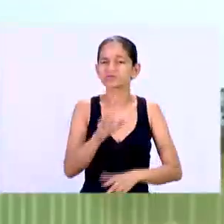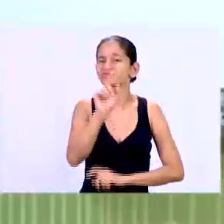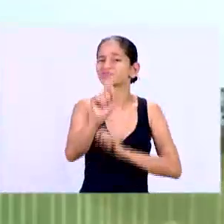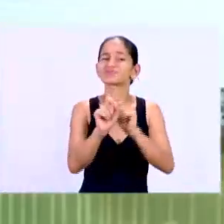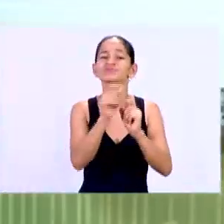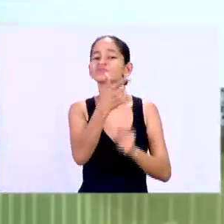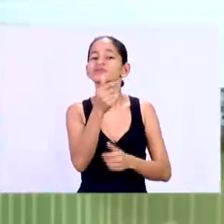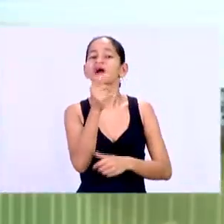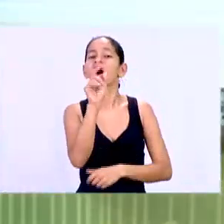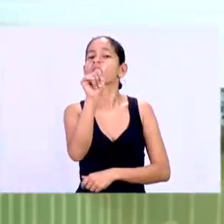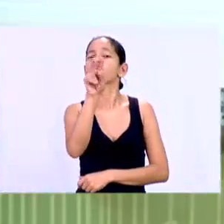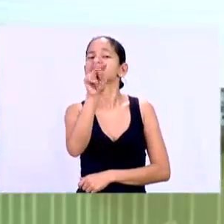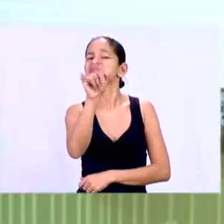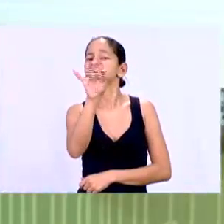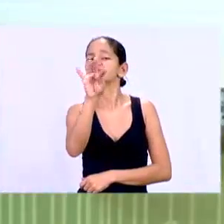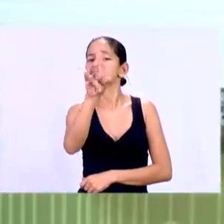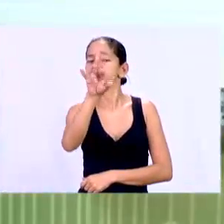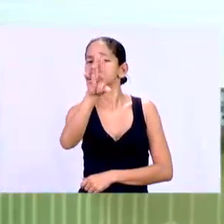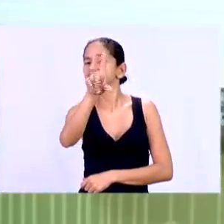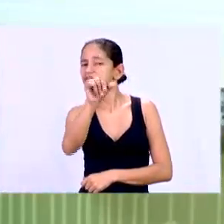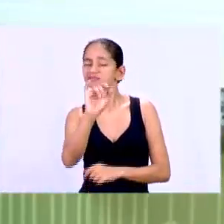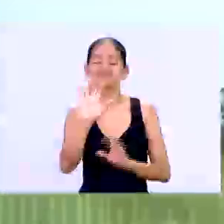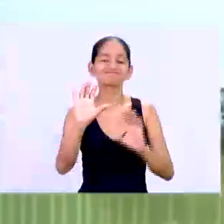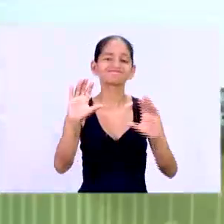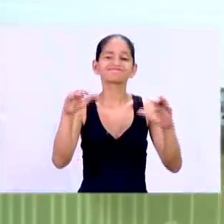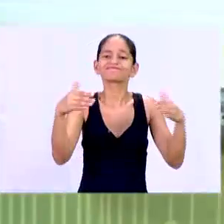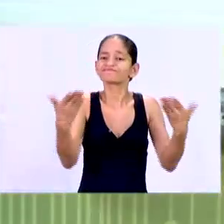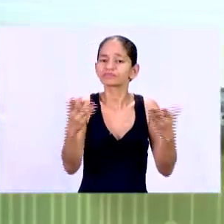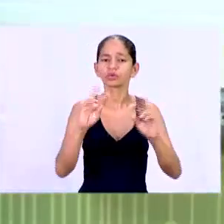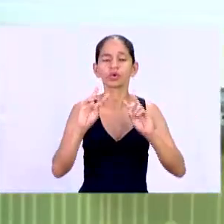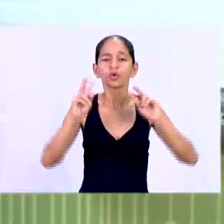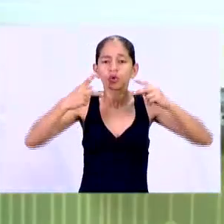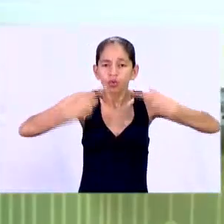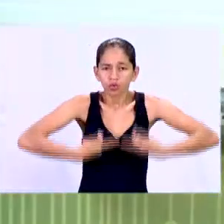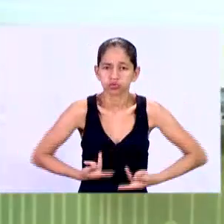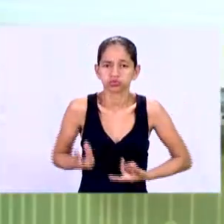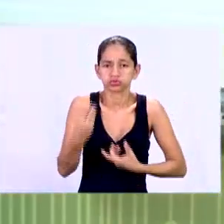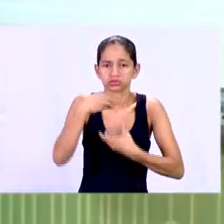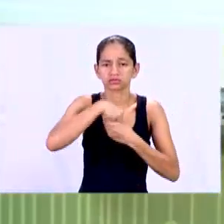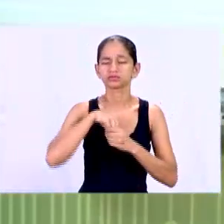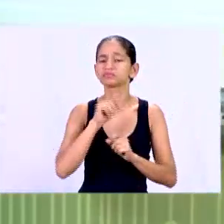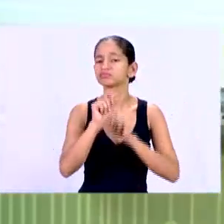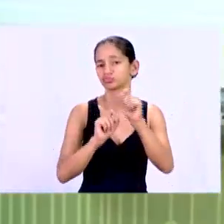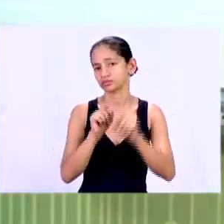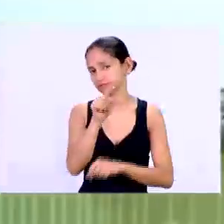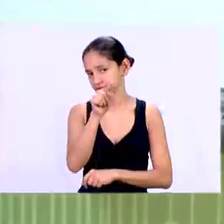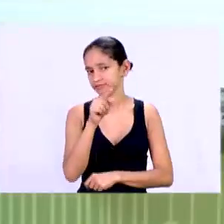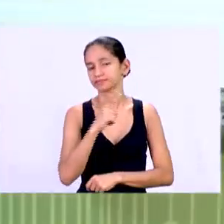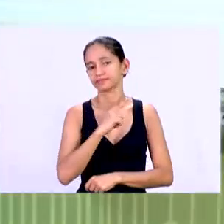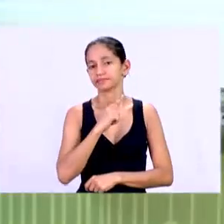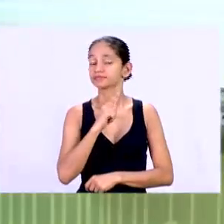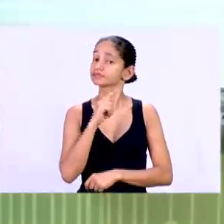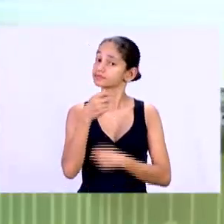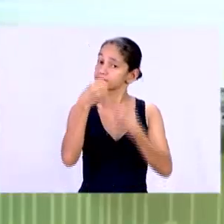é essa alteridade, né? O que essa concepção ela traz para a gente, ela busca. Então, a ética latino-americana